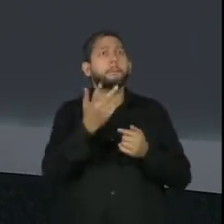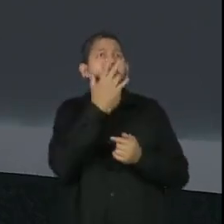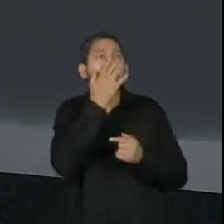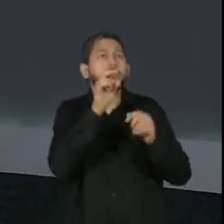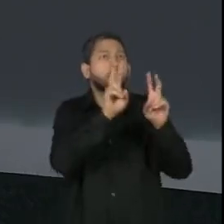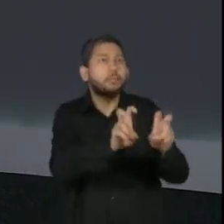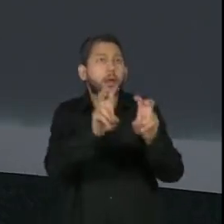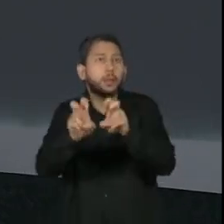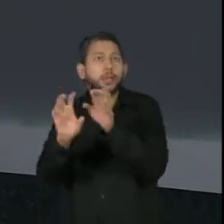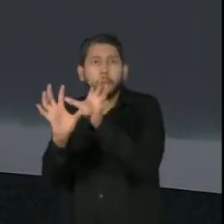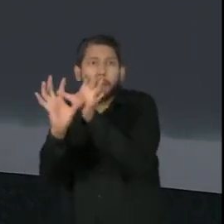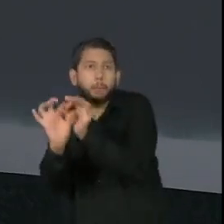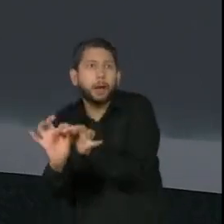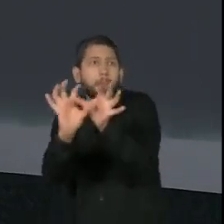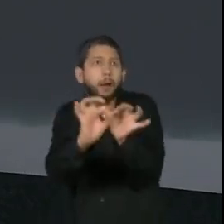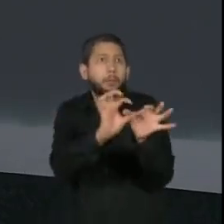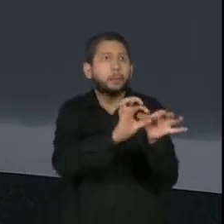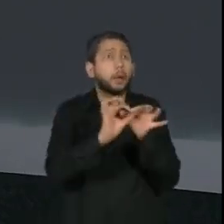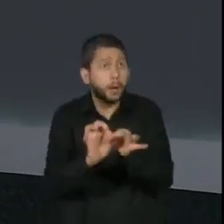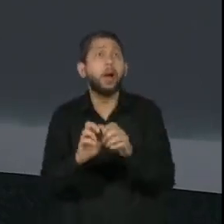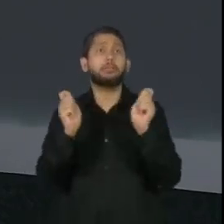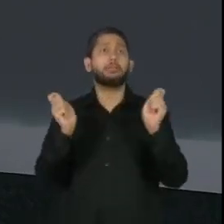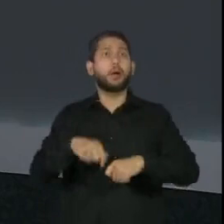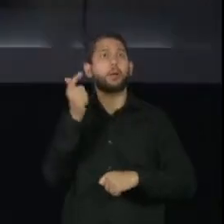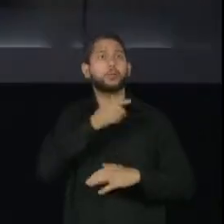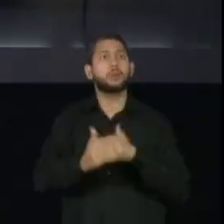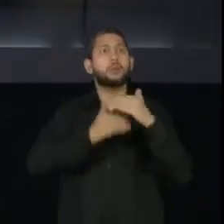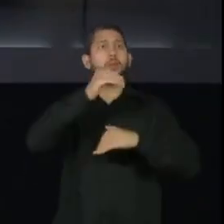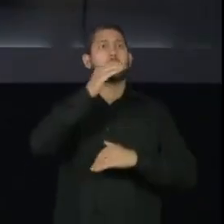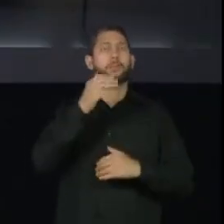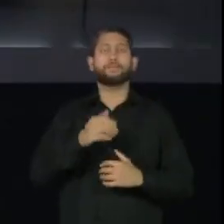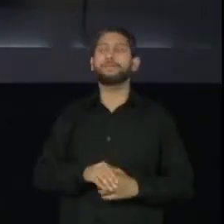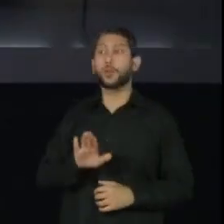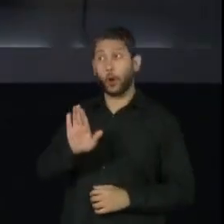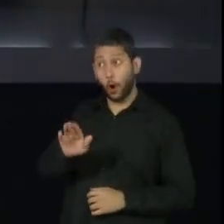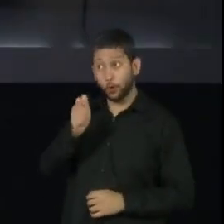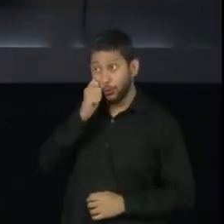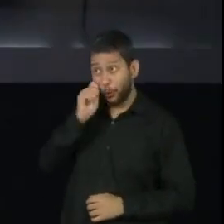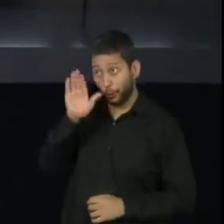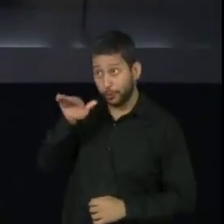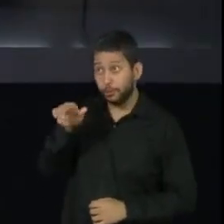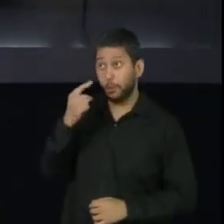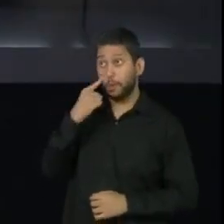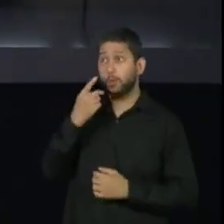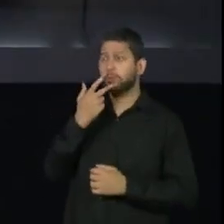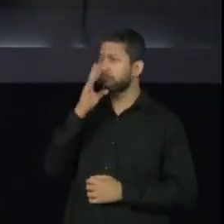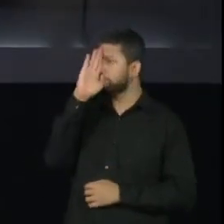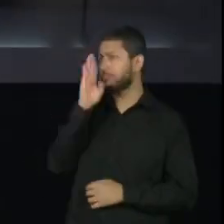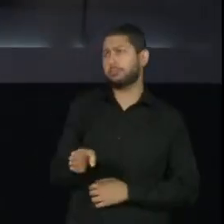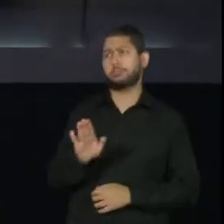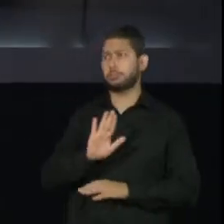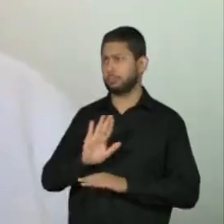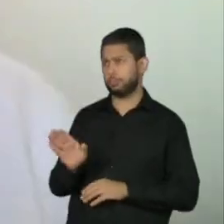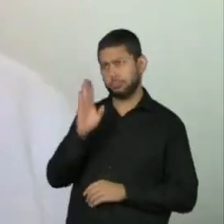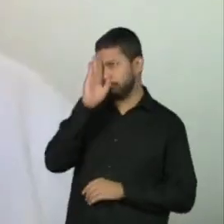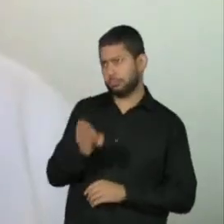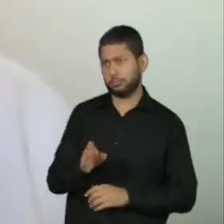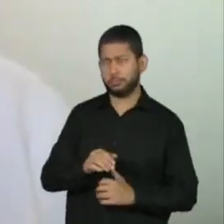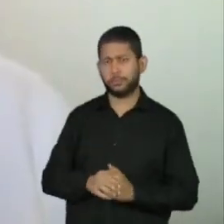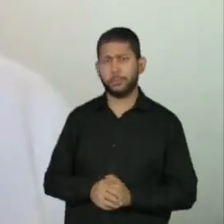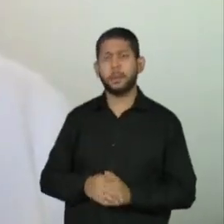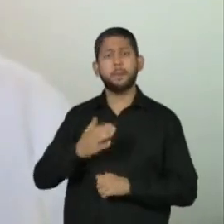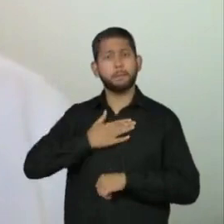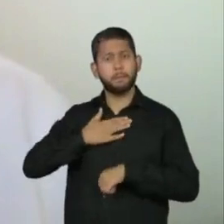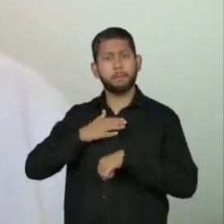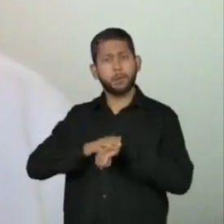integrada para um progresso efetivo do país. Joyce, deixa eu dizer a você uma coisa bem objetiva, que é o foco das